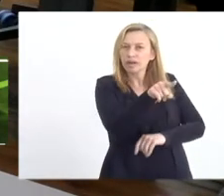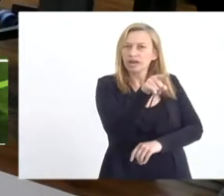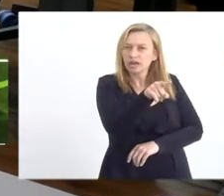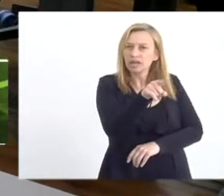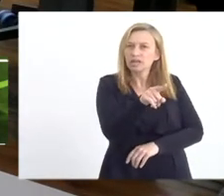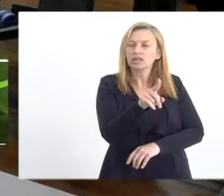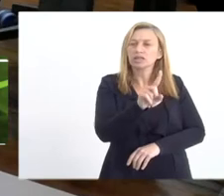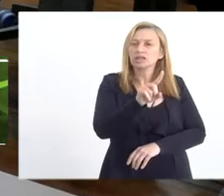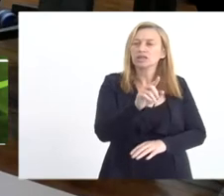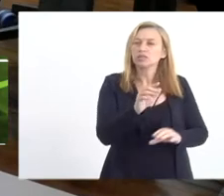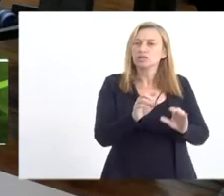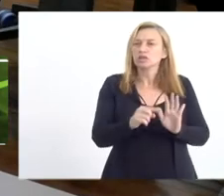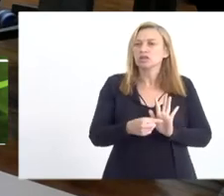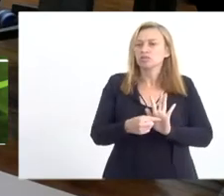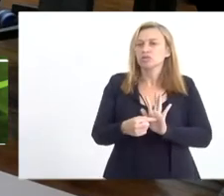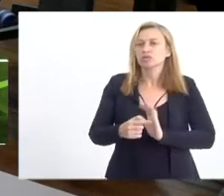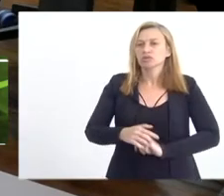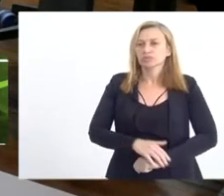daqui transmite.